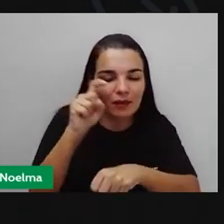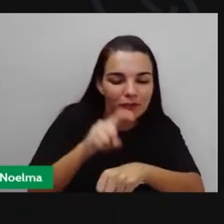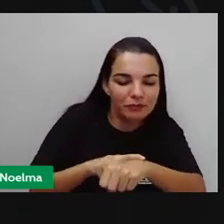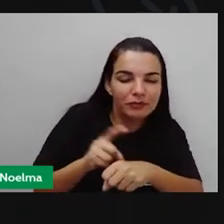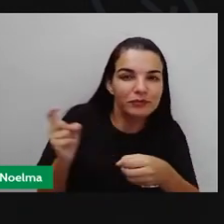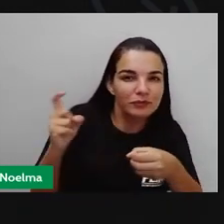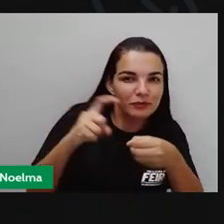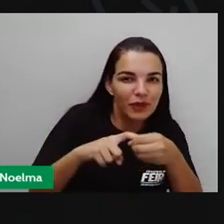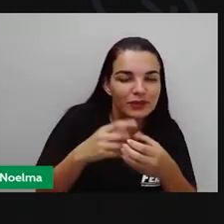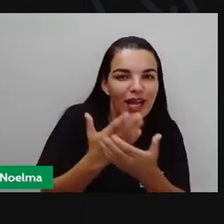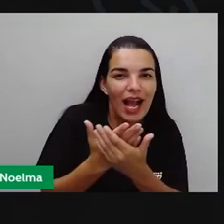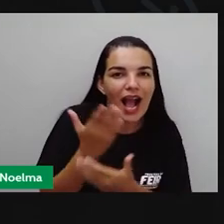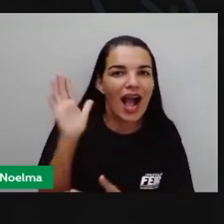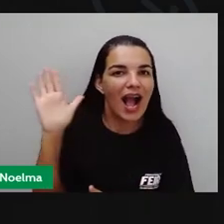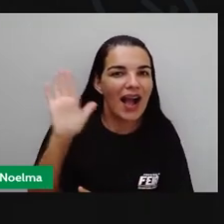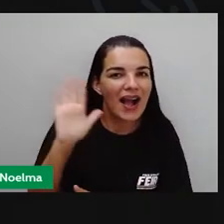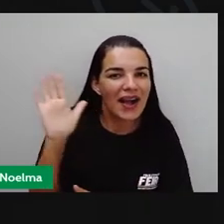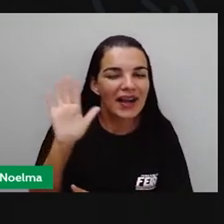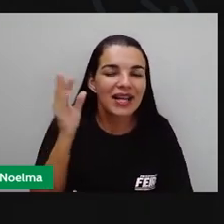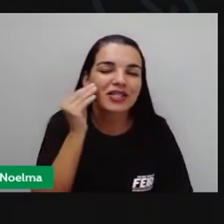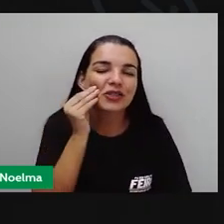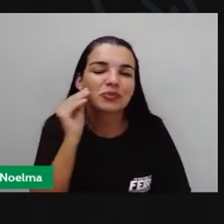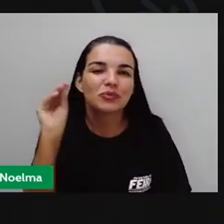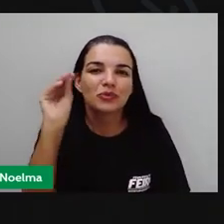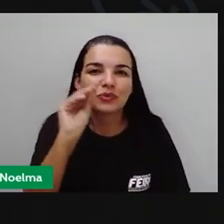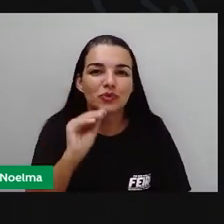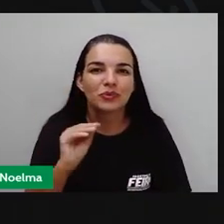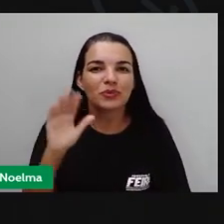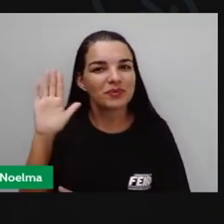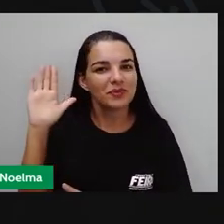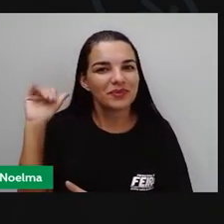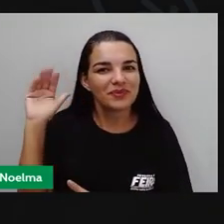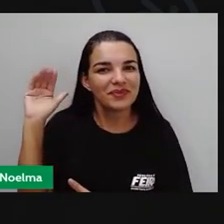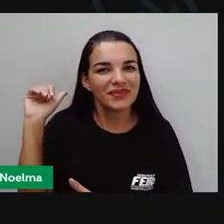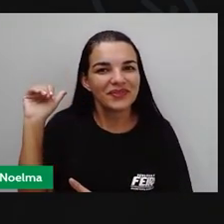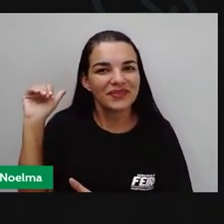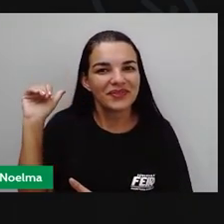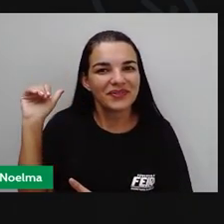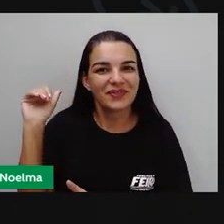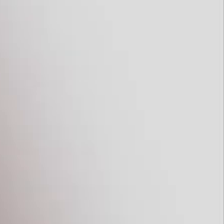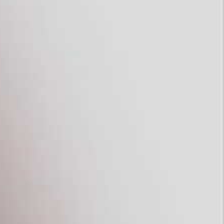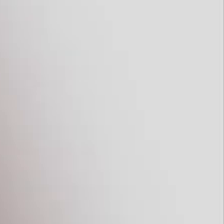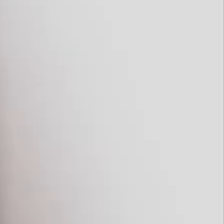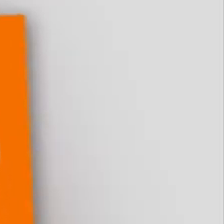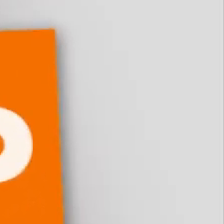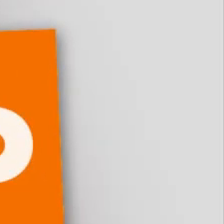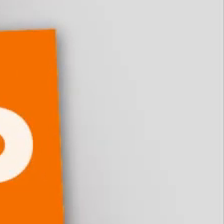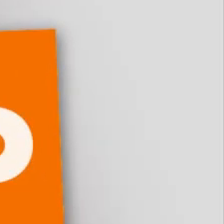volta com mais uma aula. Beijinho no coração de vocês e até já. Tchau, tchau.